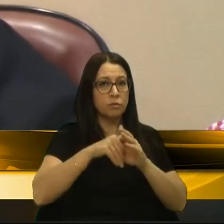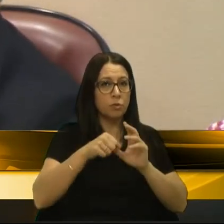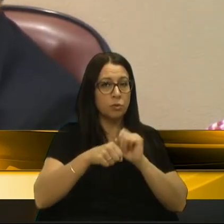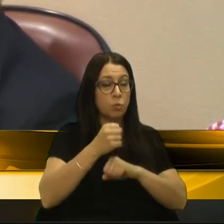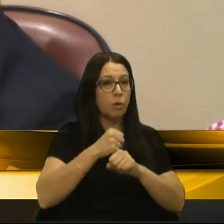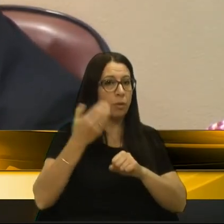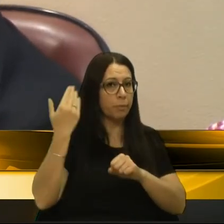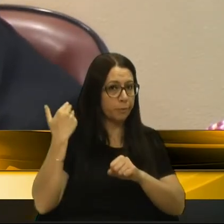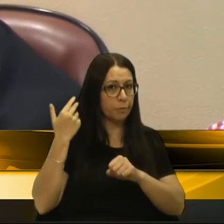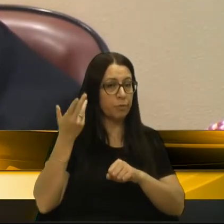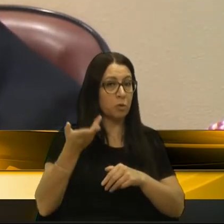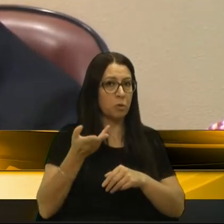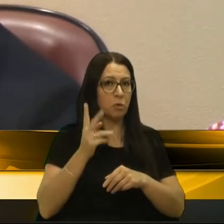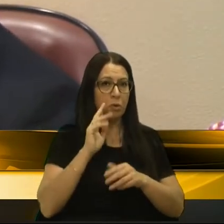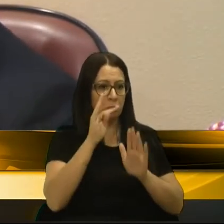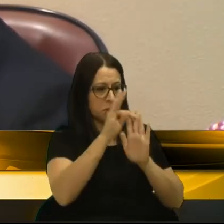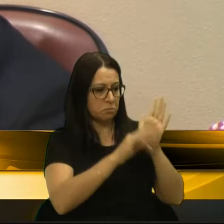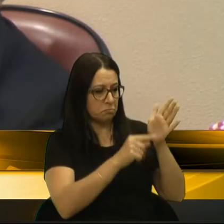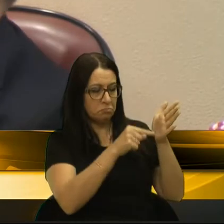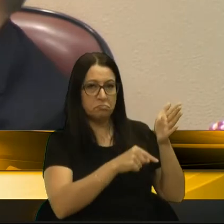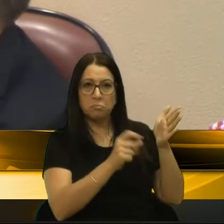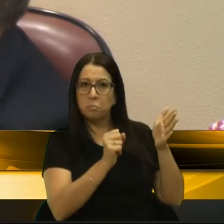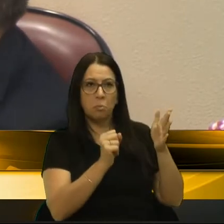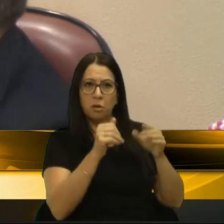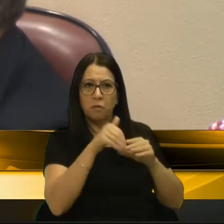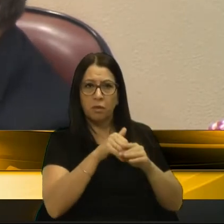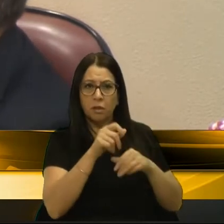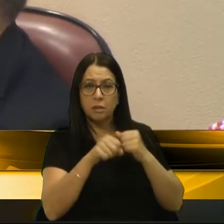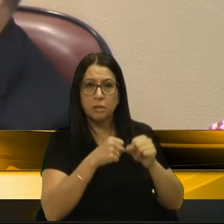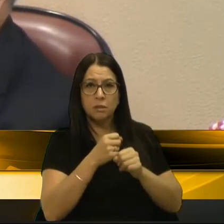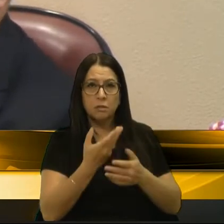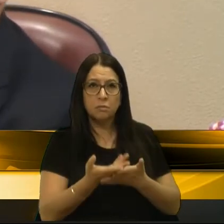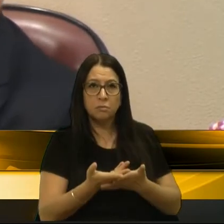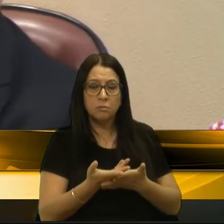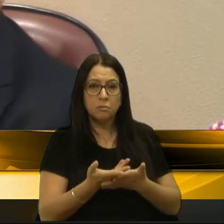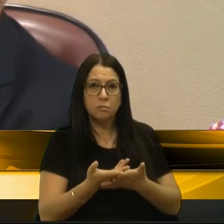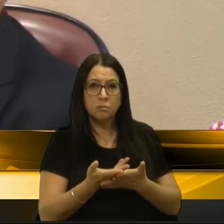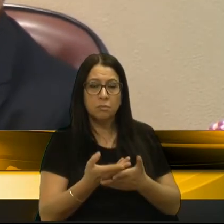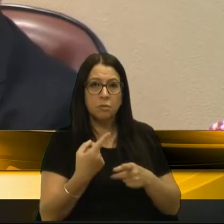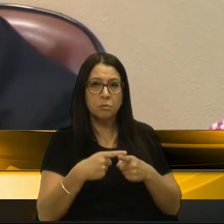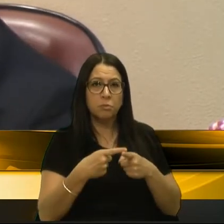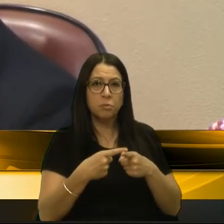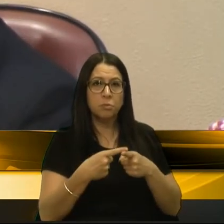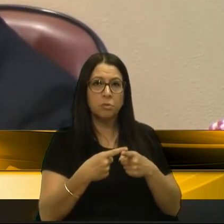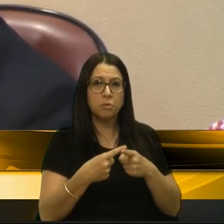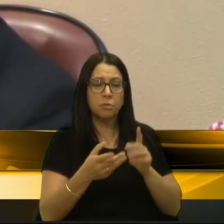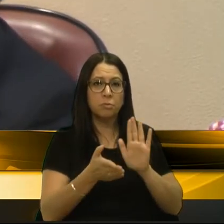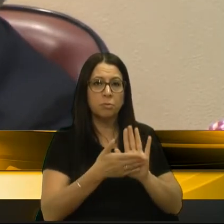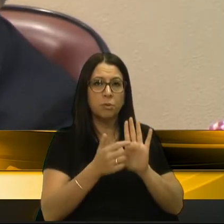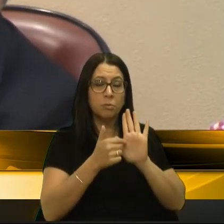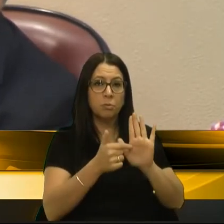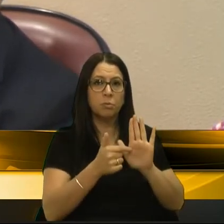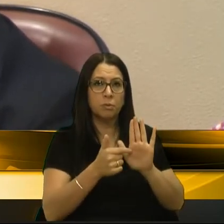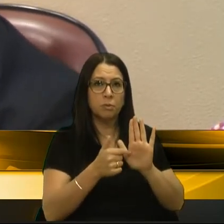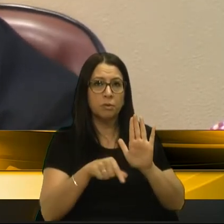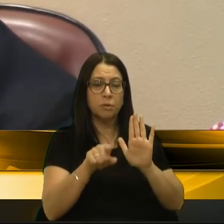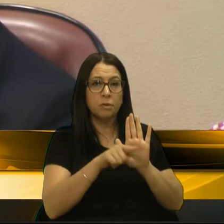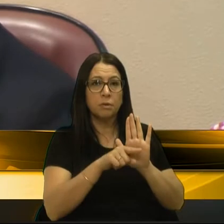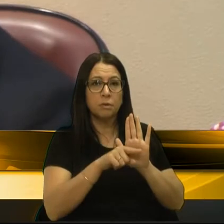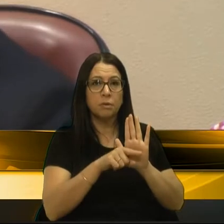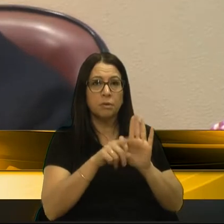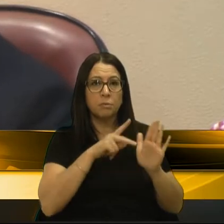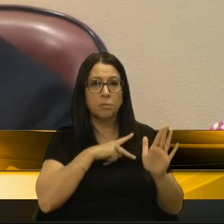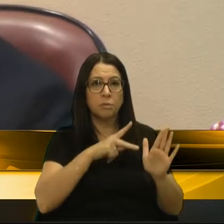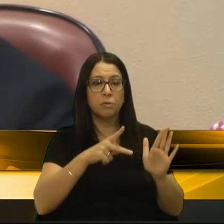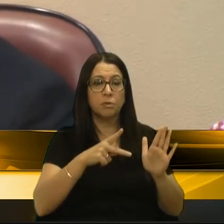passado. Agora, pela matéria, não poderá ser votado esse ano, em função até de um dos proponentes, né, de quem assinou o projeto, é o presidente da